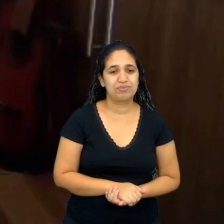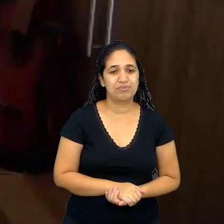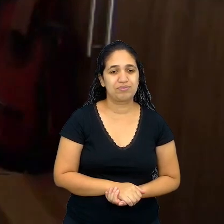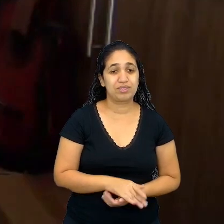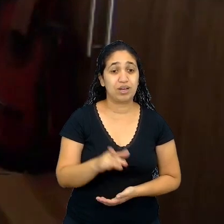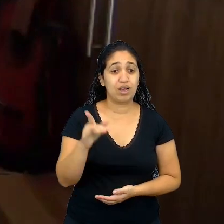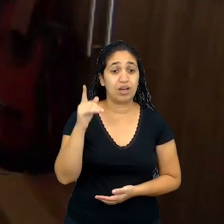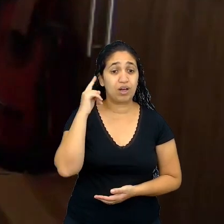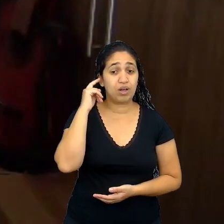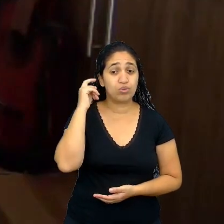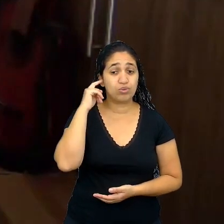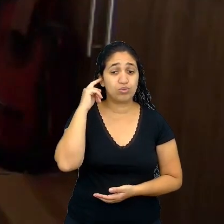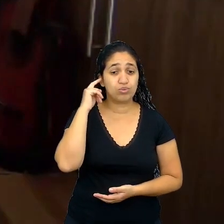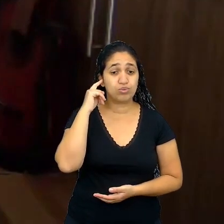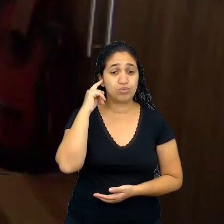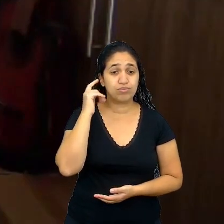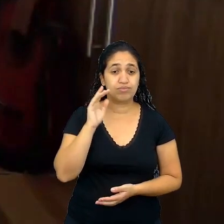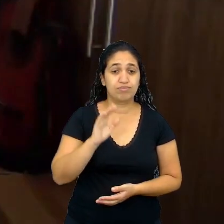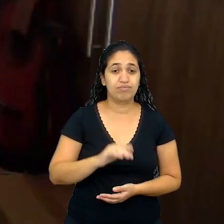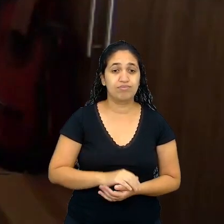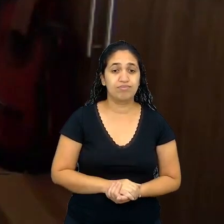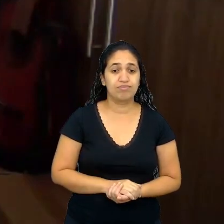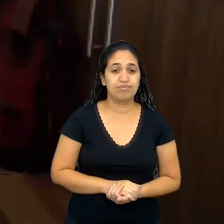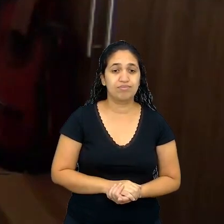O seu microfone, acho que ele está mudo. Ah, beleza.